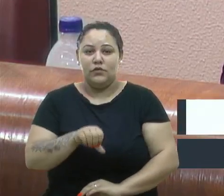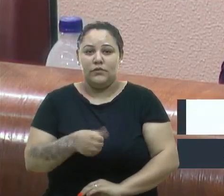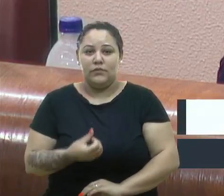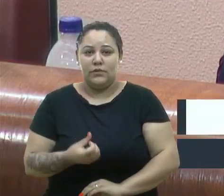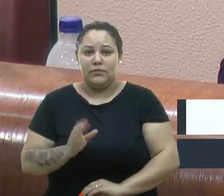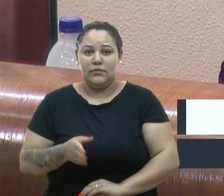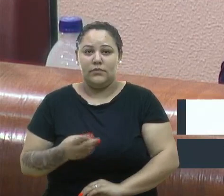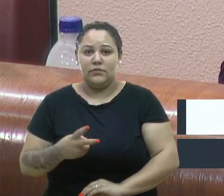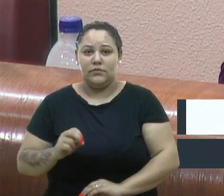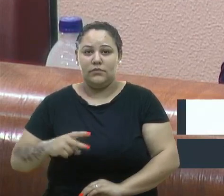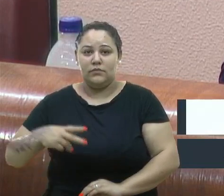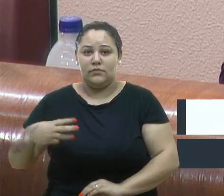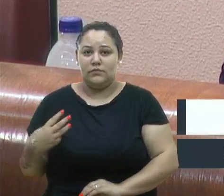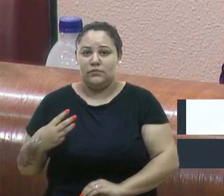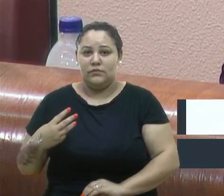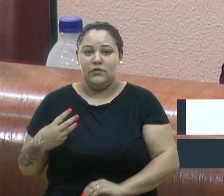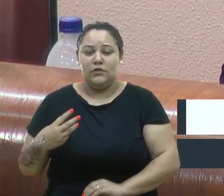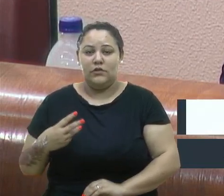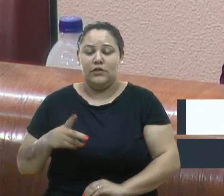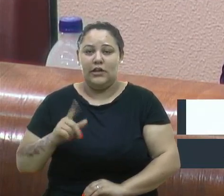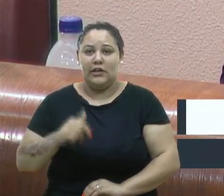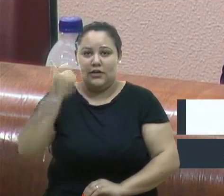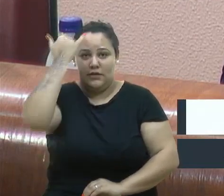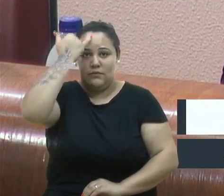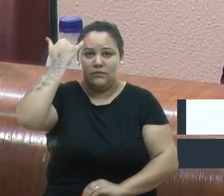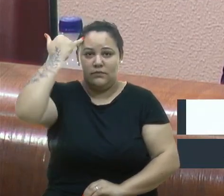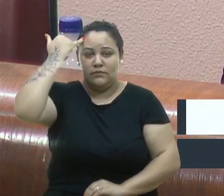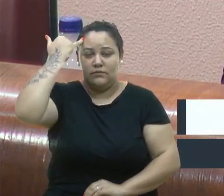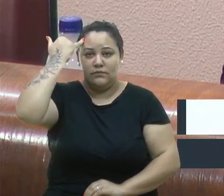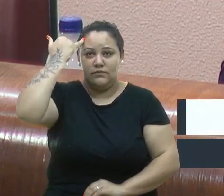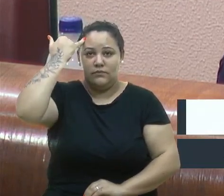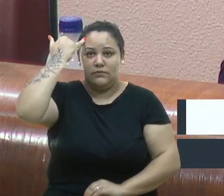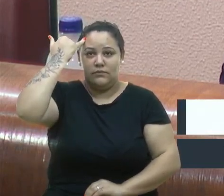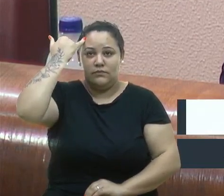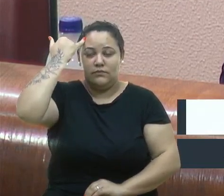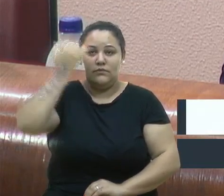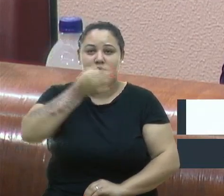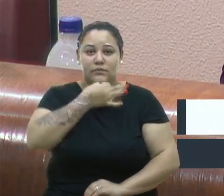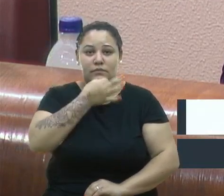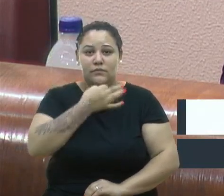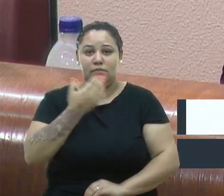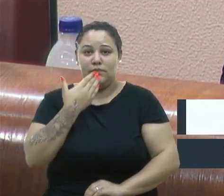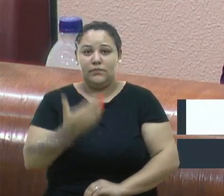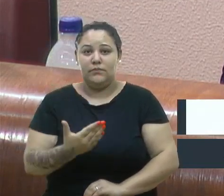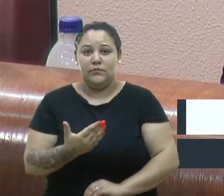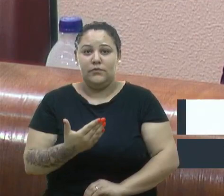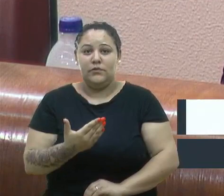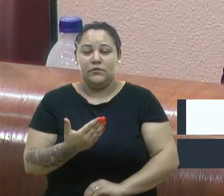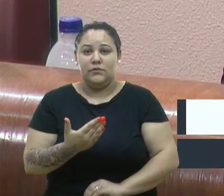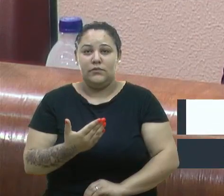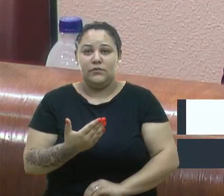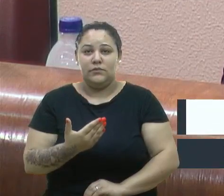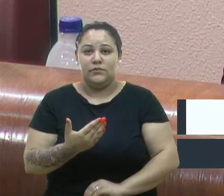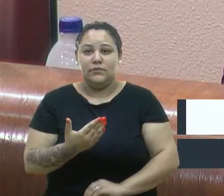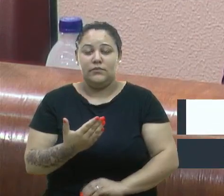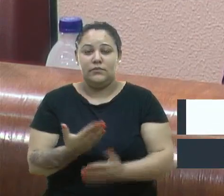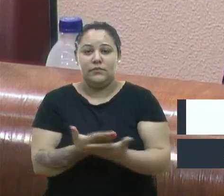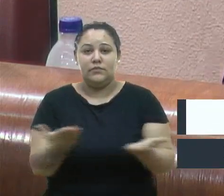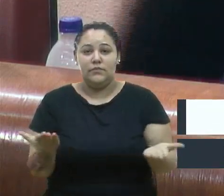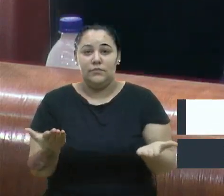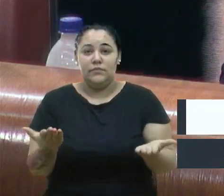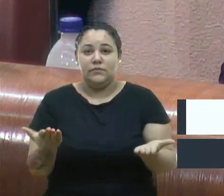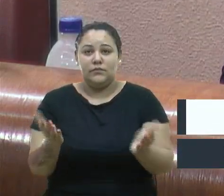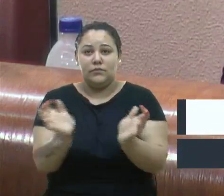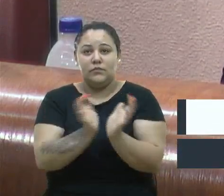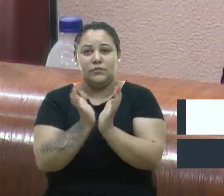896-2023. Ao senhor José D'Ambrós, presidente da Câmara Municipal de Caxias do Sul. Requer cedência para o Grupo Mulheres do Brasil, Núcleo Caxias do